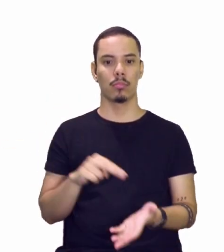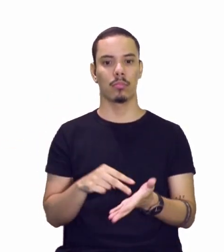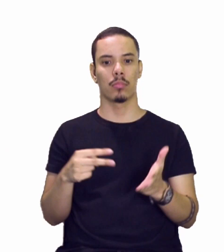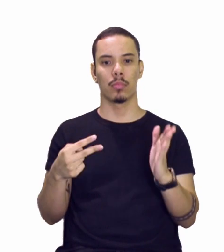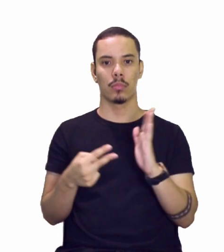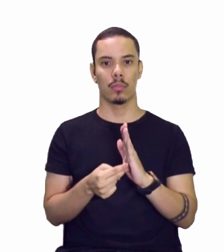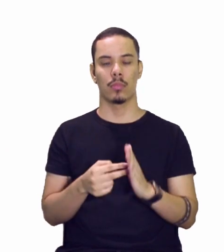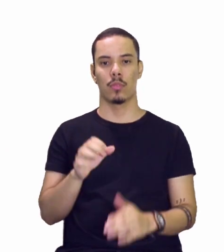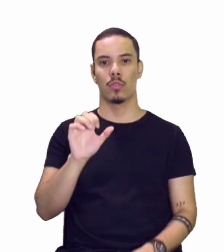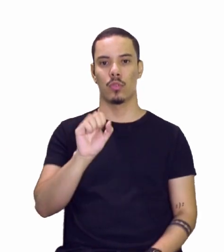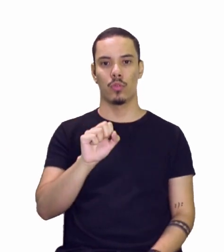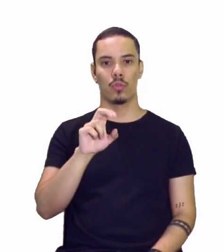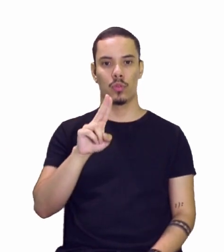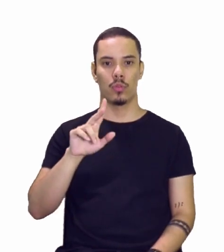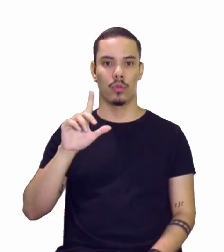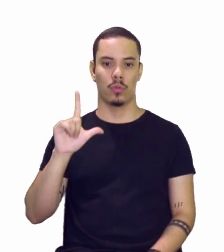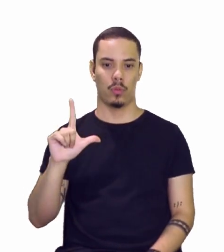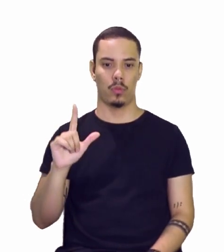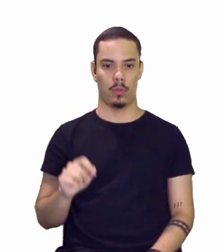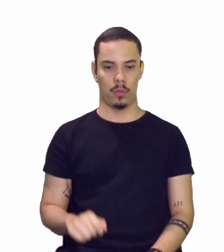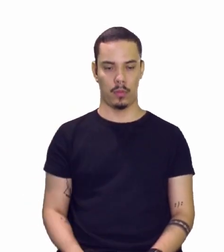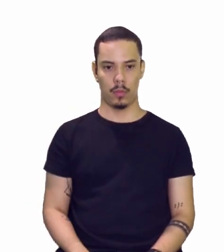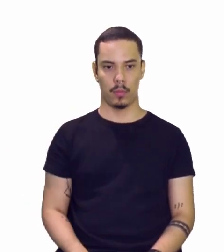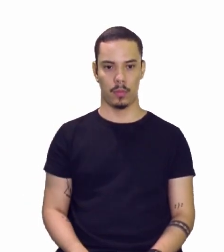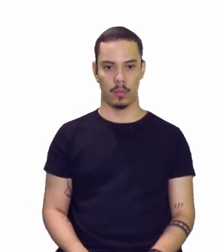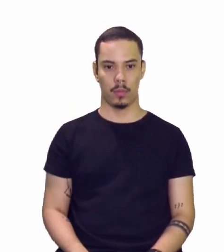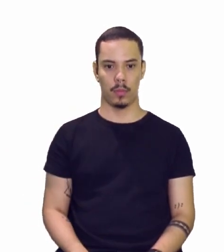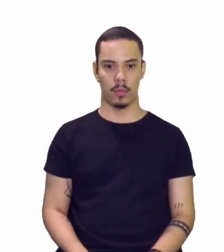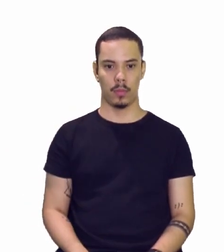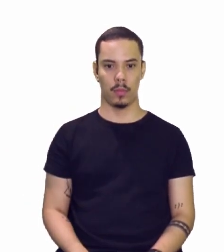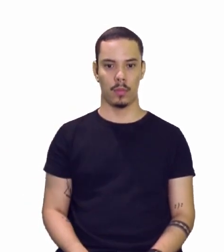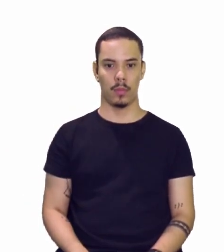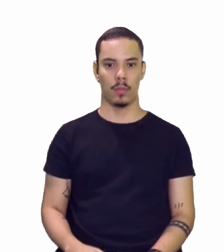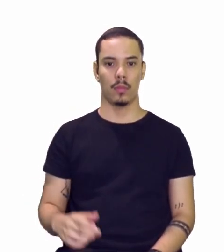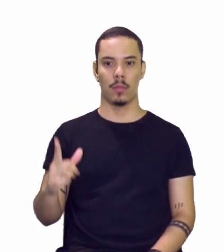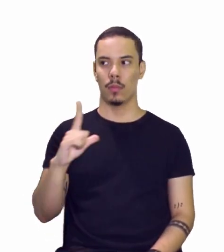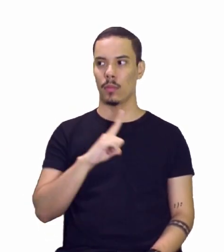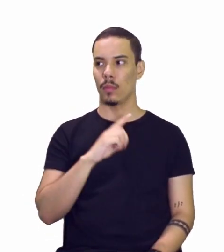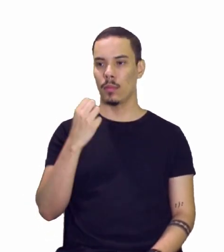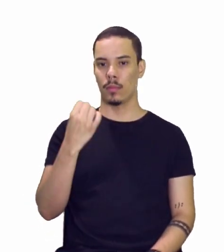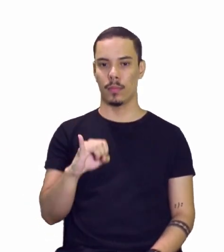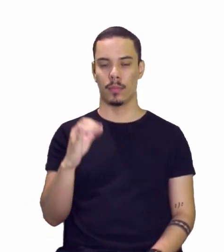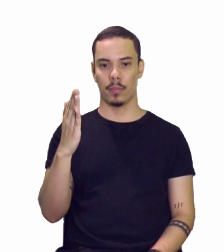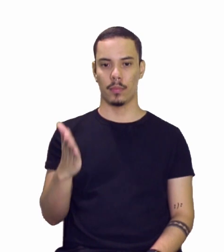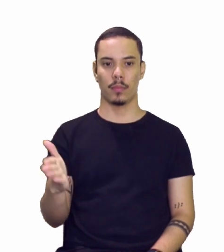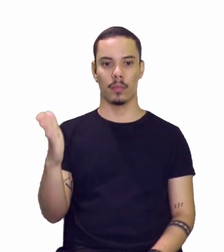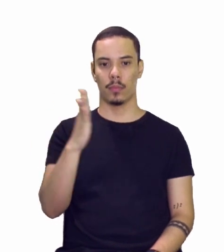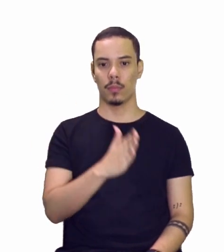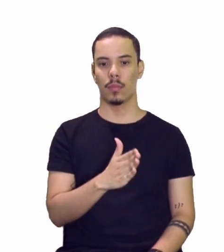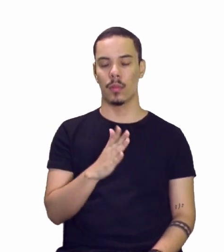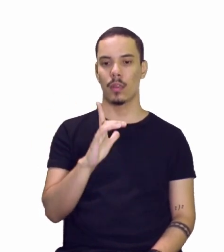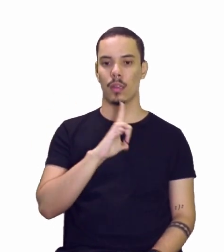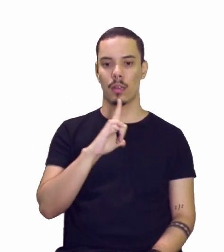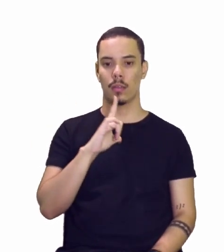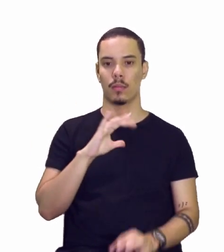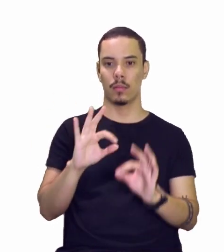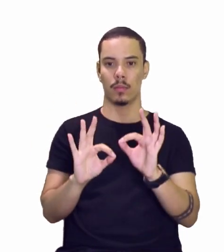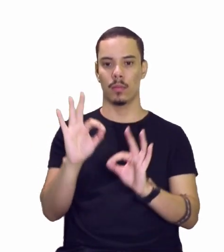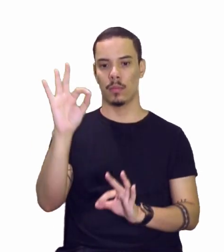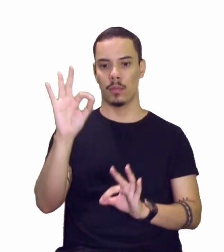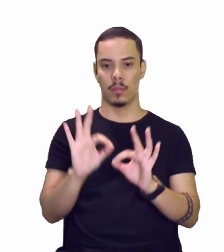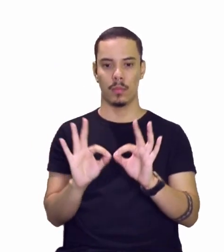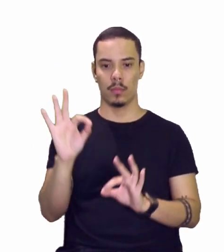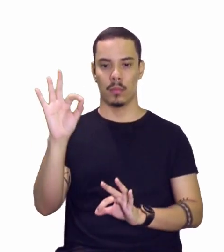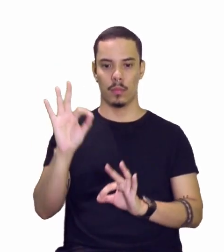hemisfério sul. Nós estamos a oeste de Greenwich. Se nós estamos